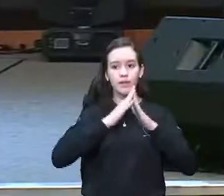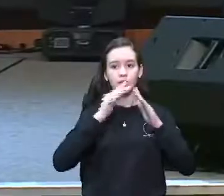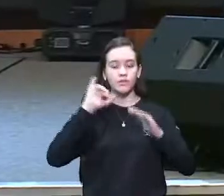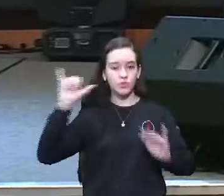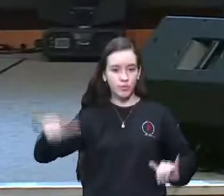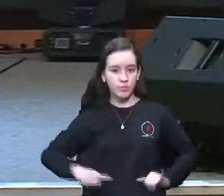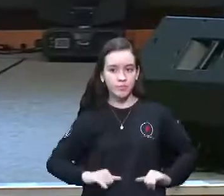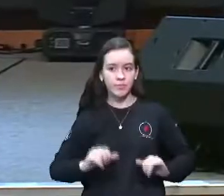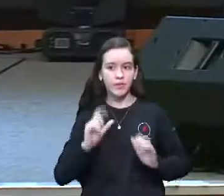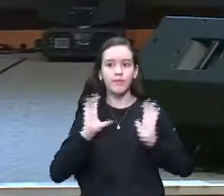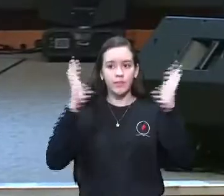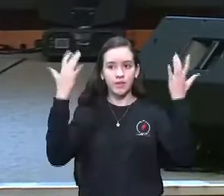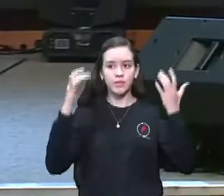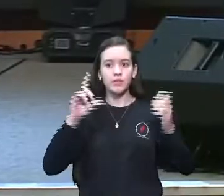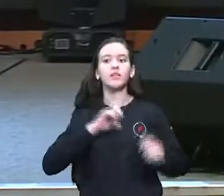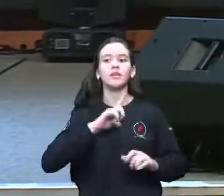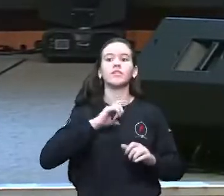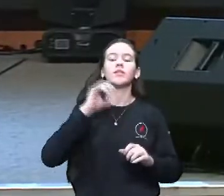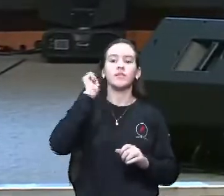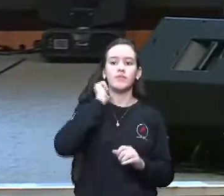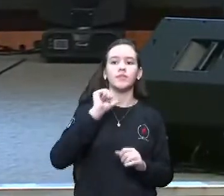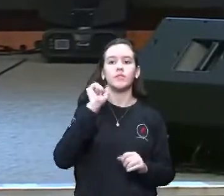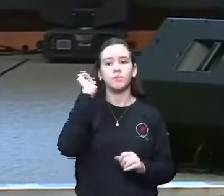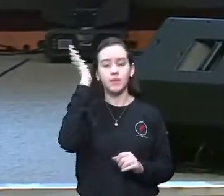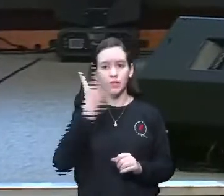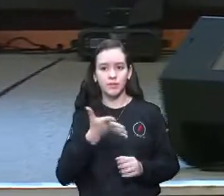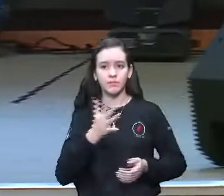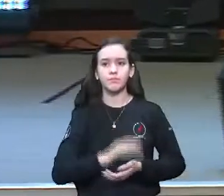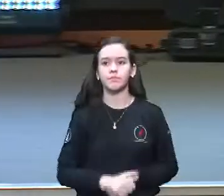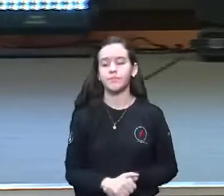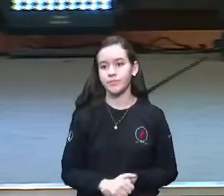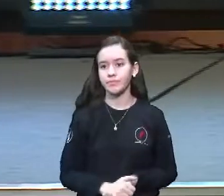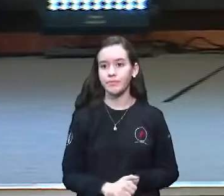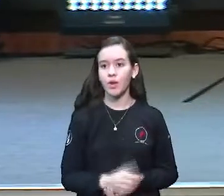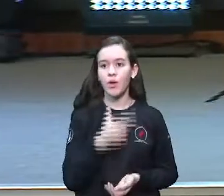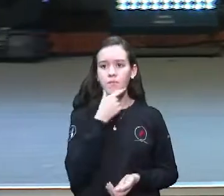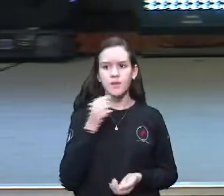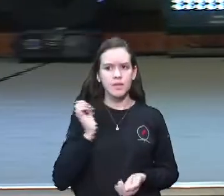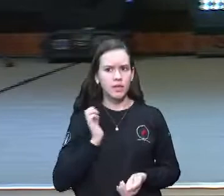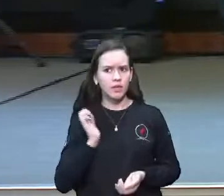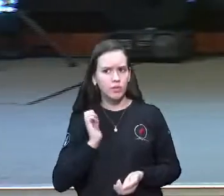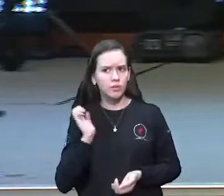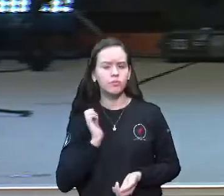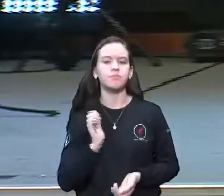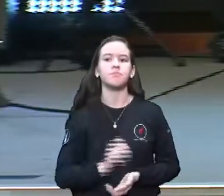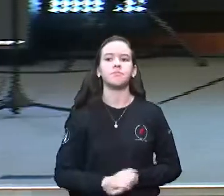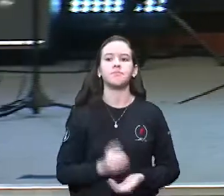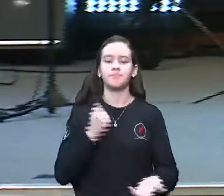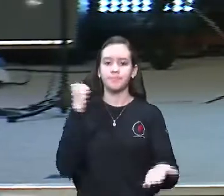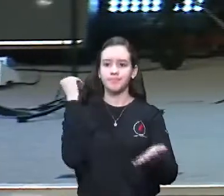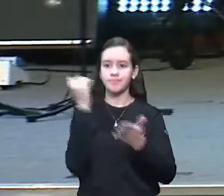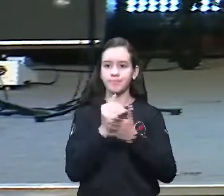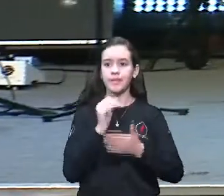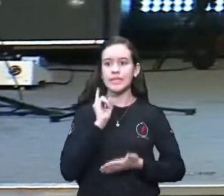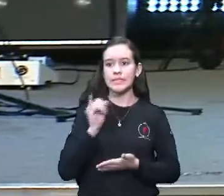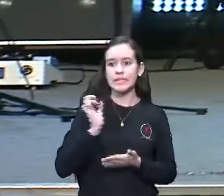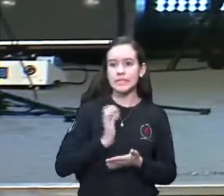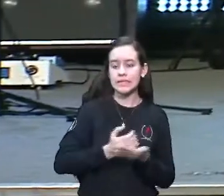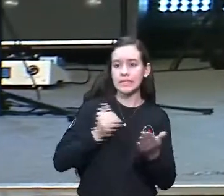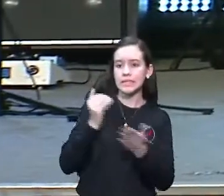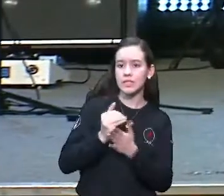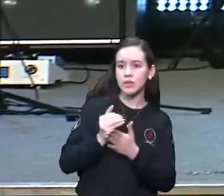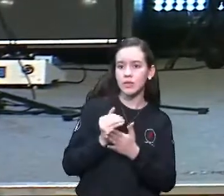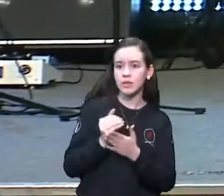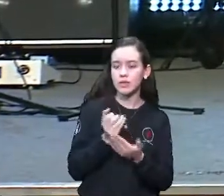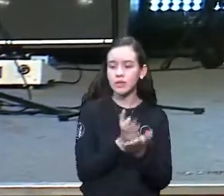festa, vai ter oferta na madrugada seguinte. O homem mais rico do Oriente. Aí o cara diz assim, não, mas se ficar rico vai se desviar. O homem mais